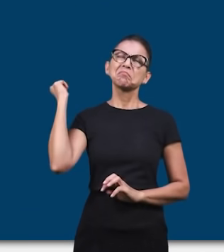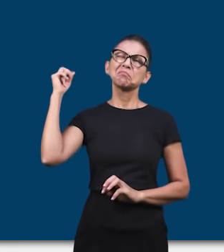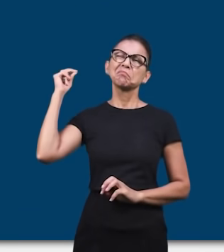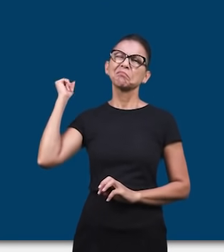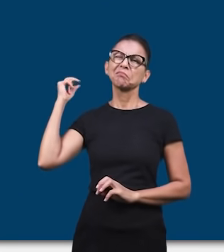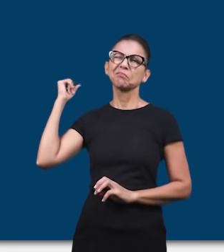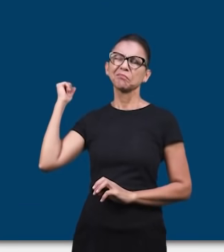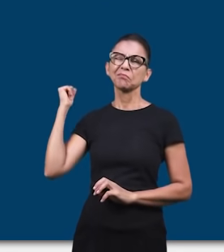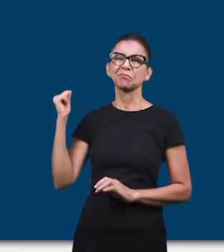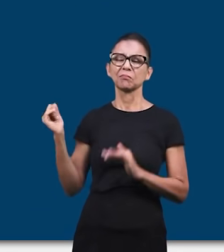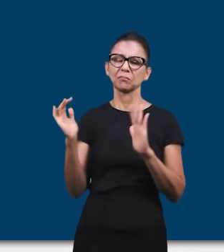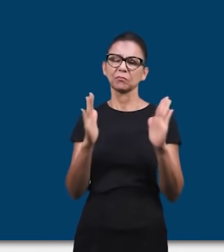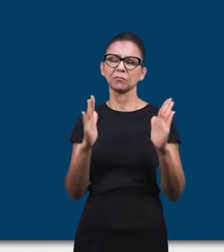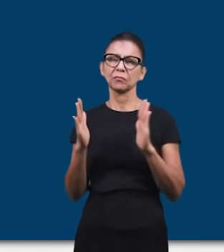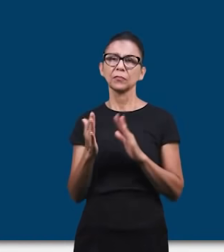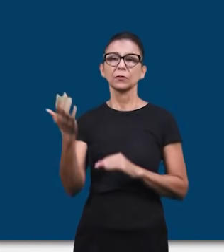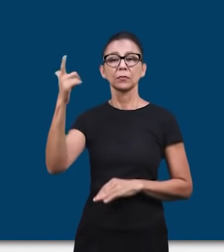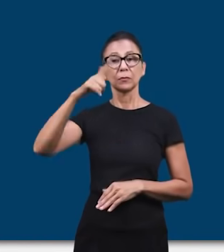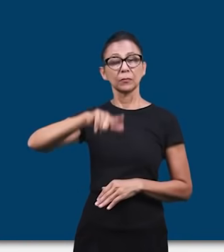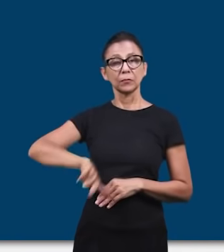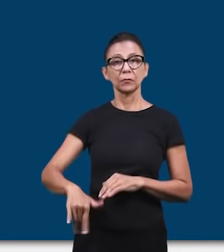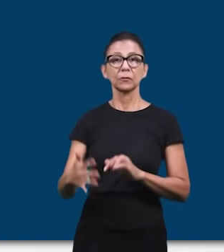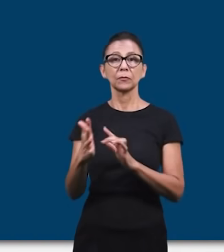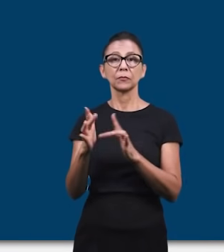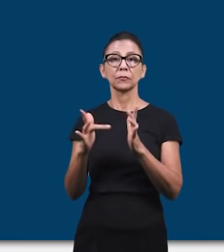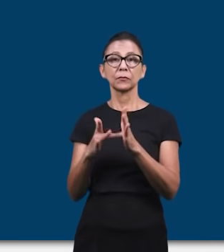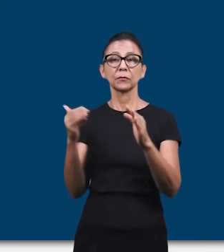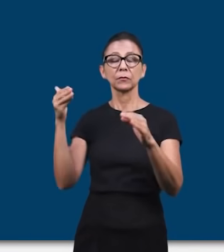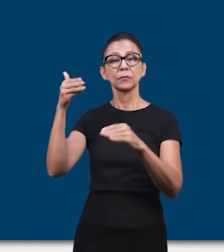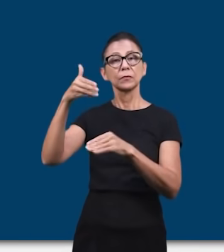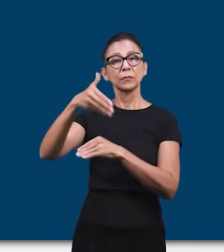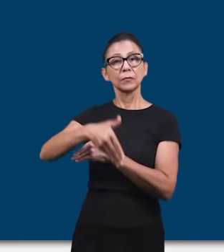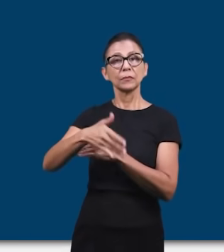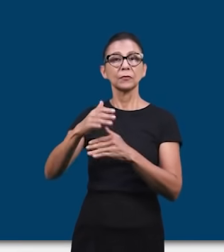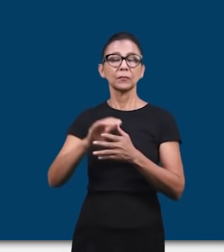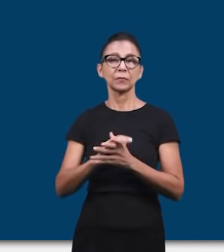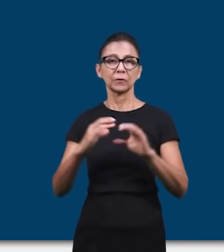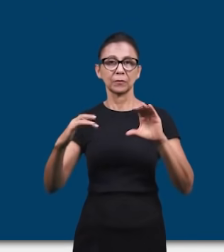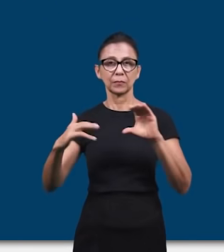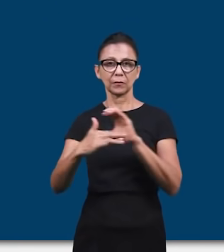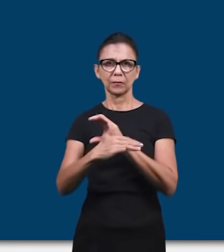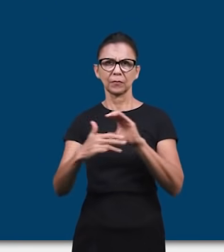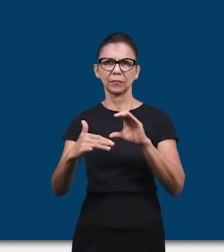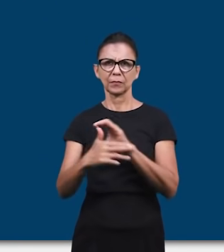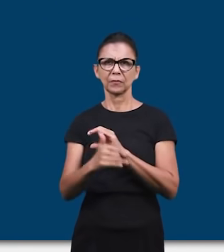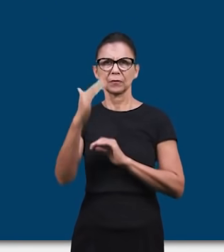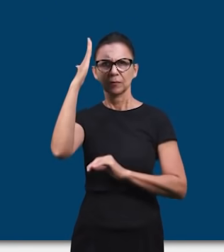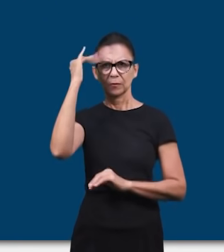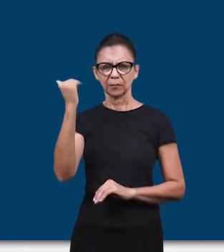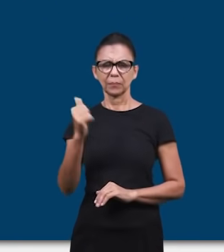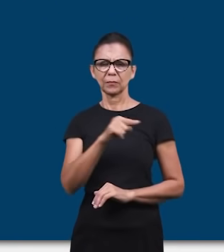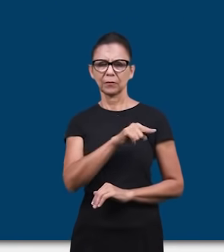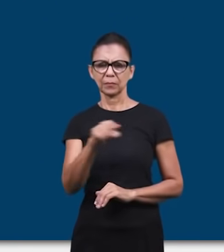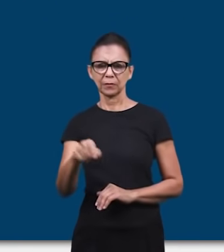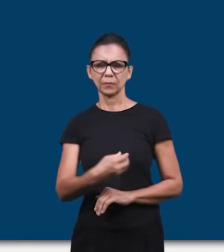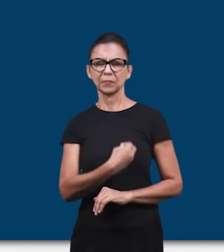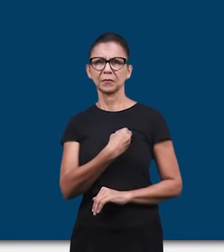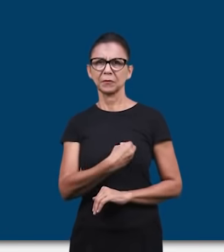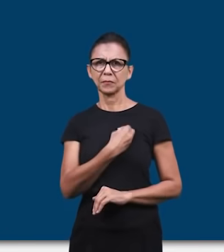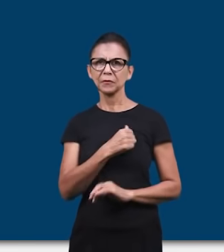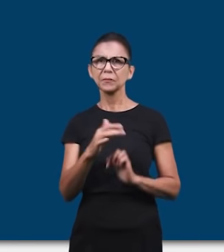outra vez em Cafarnaum e soube-se que estava em casa. E logo se ajuntaram tantos que nem ainda nos